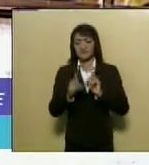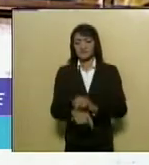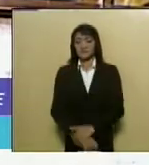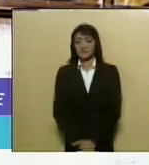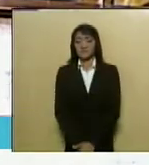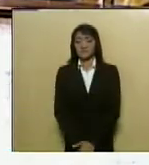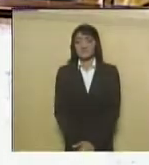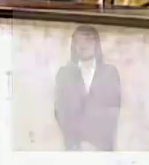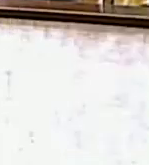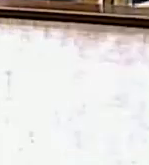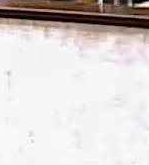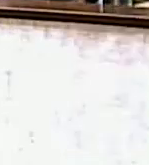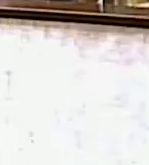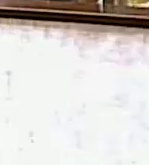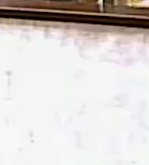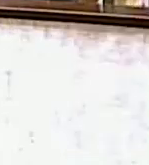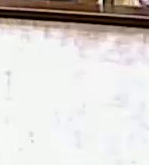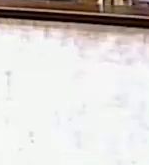e